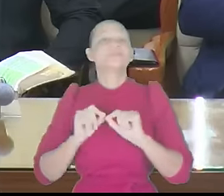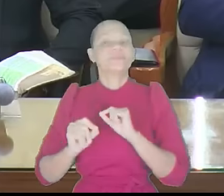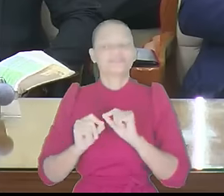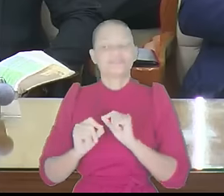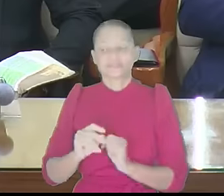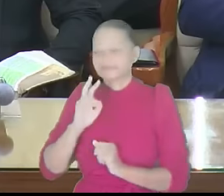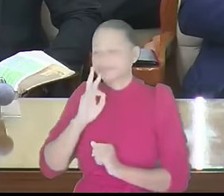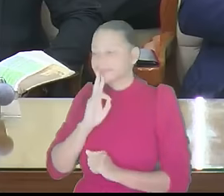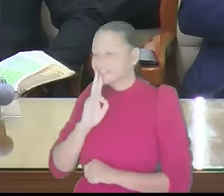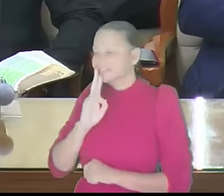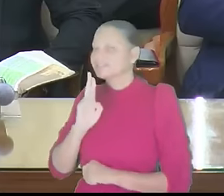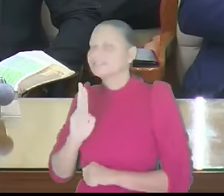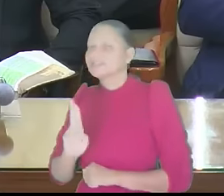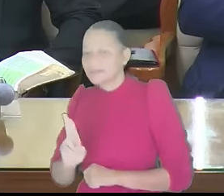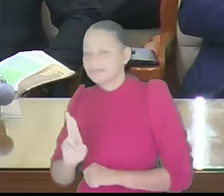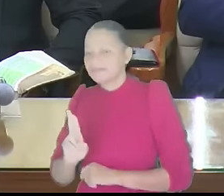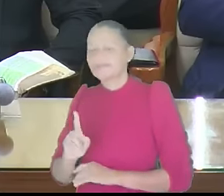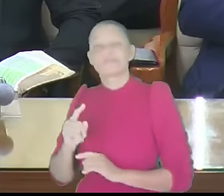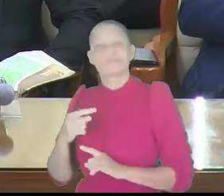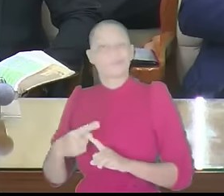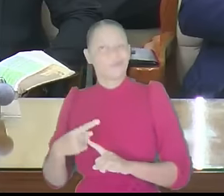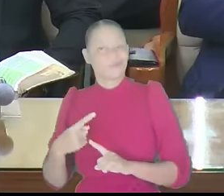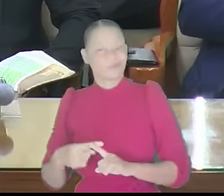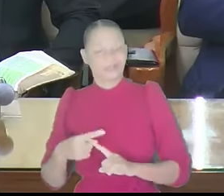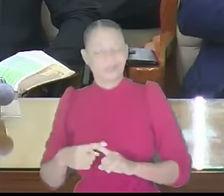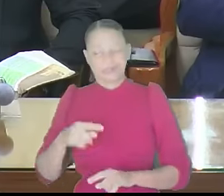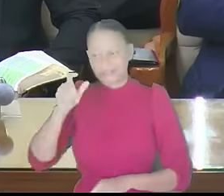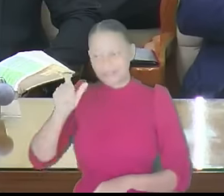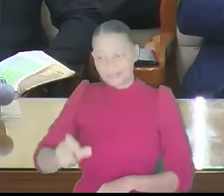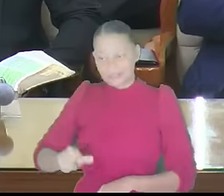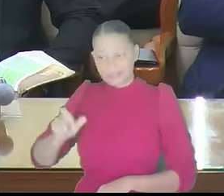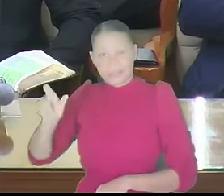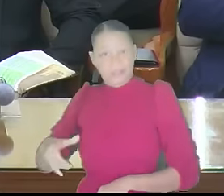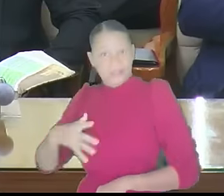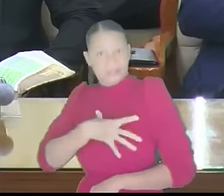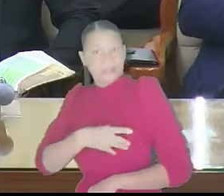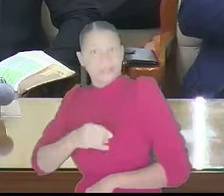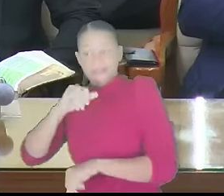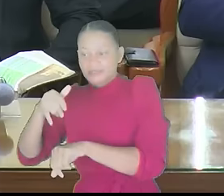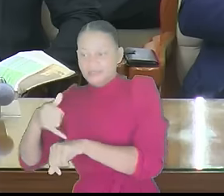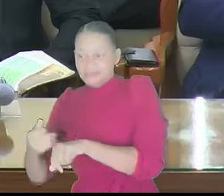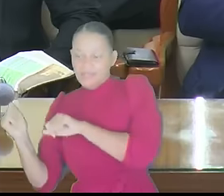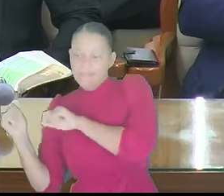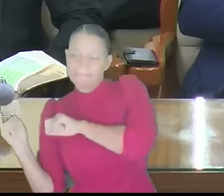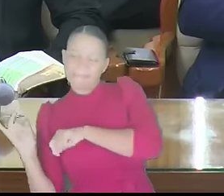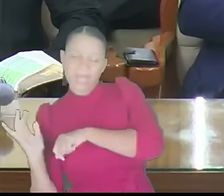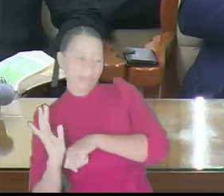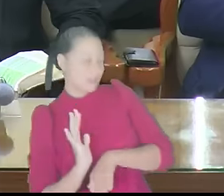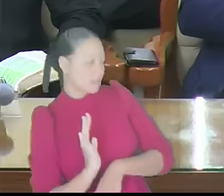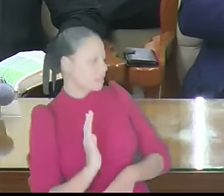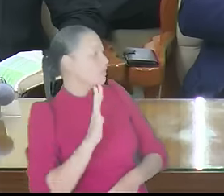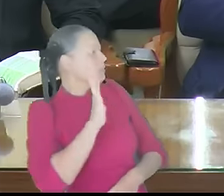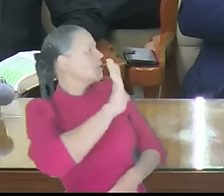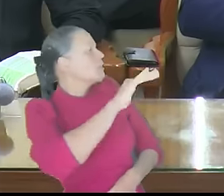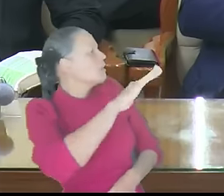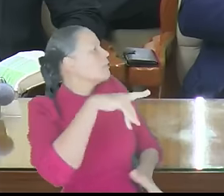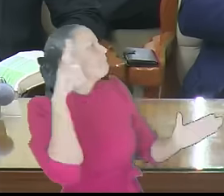junto com Cantares, uma pergunta que as filhas de Jerusalém fizeram à noiva. Estão